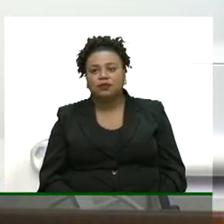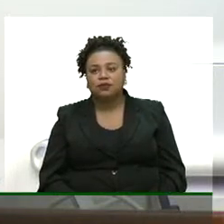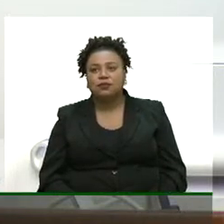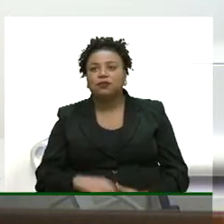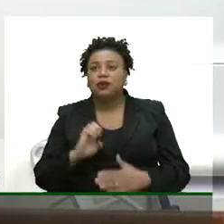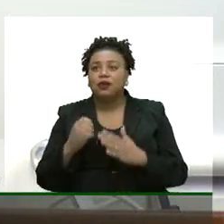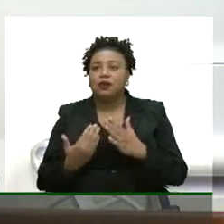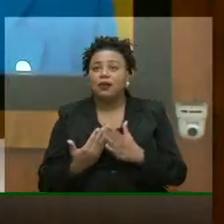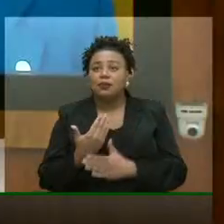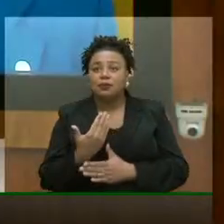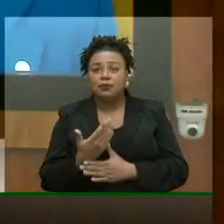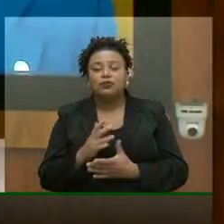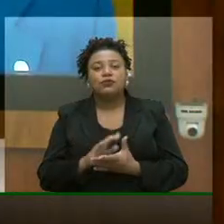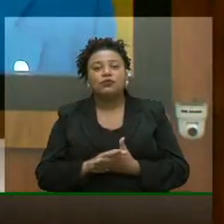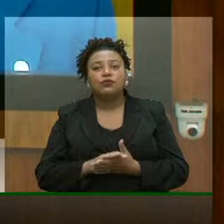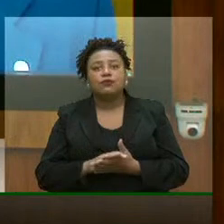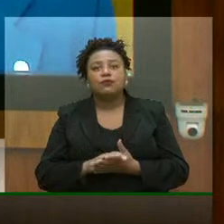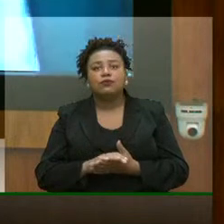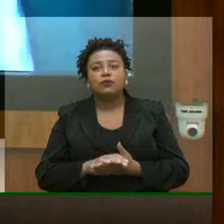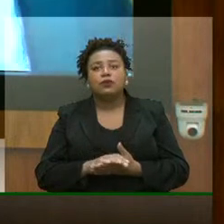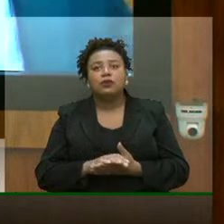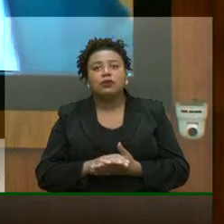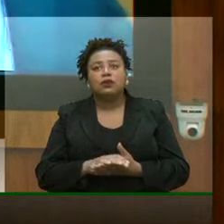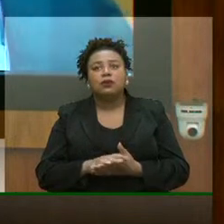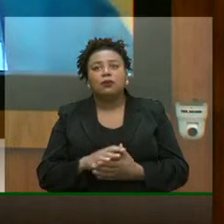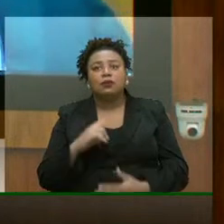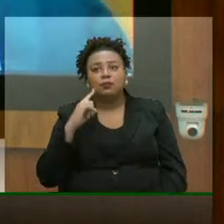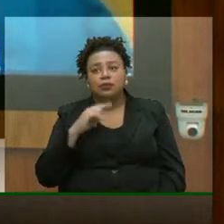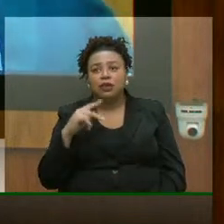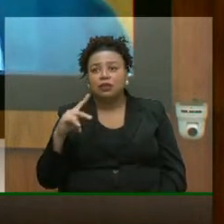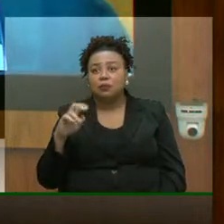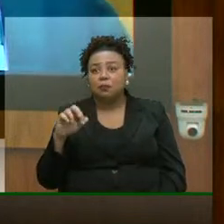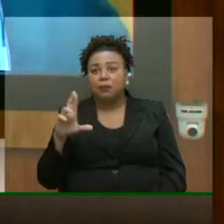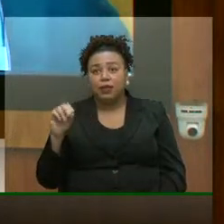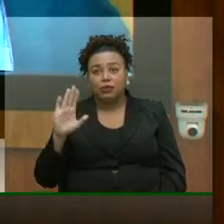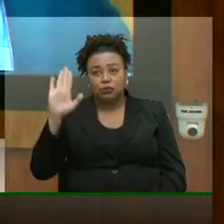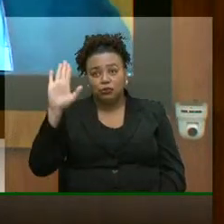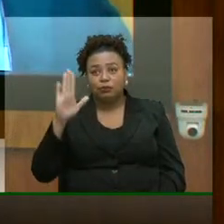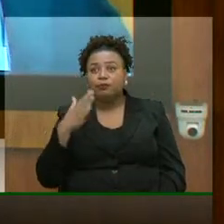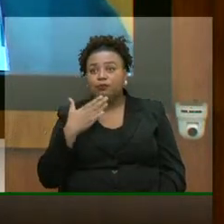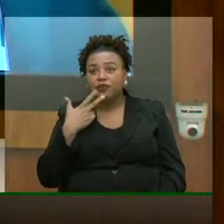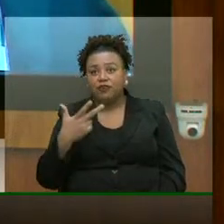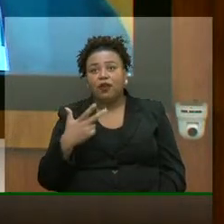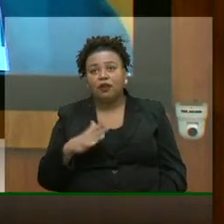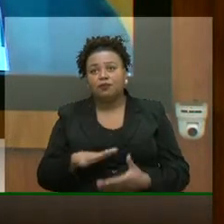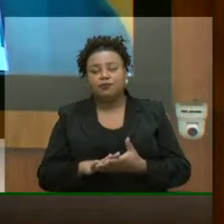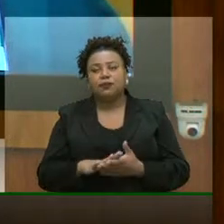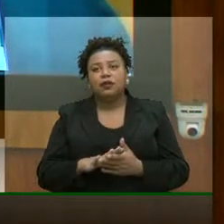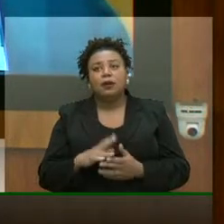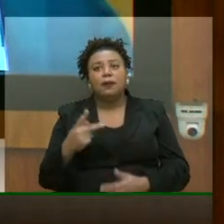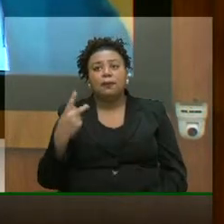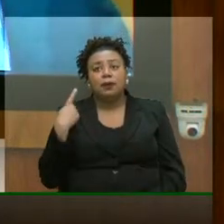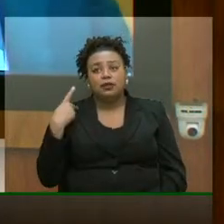Encaminhamento. Senhor presidente, Pedro Pereira, para a palavra. Pedro Pereira, para encaminhar pela